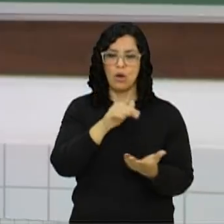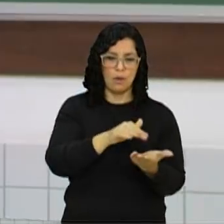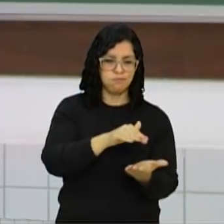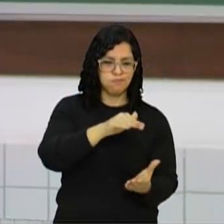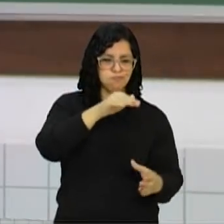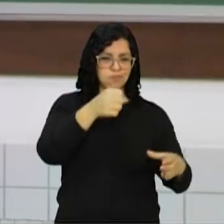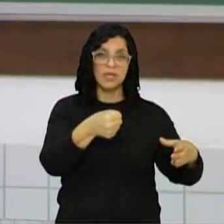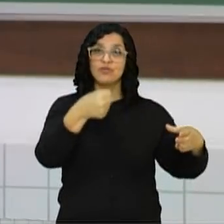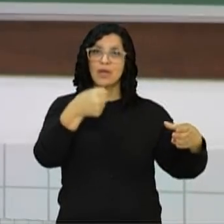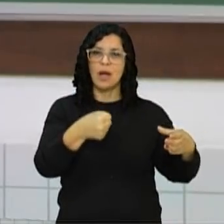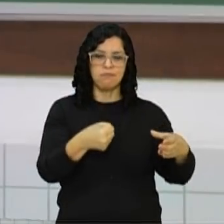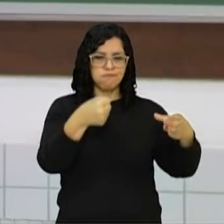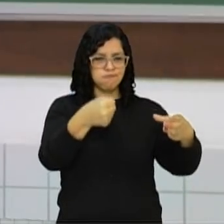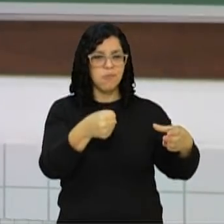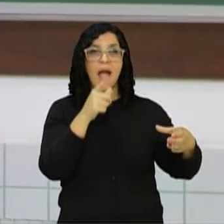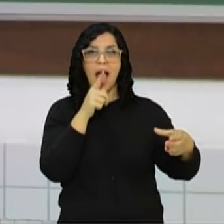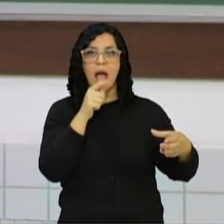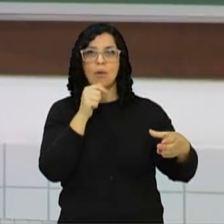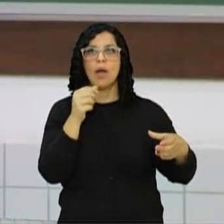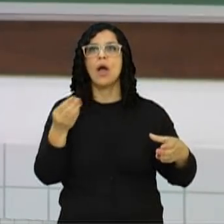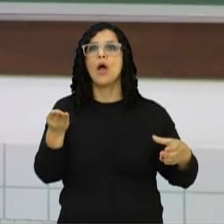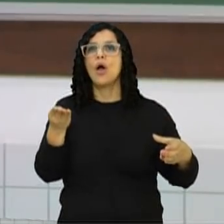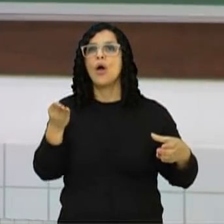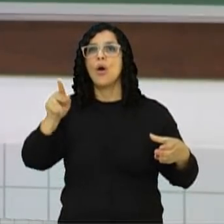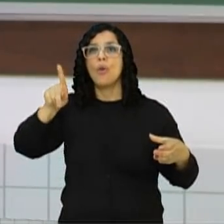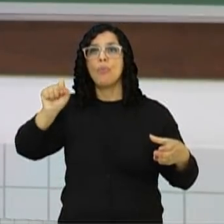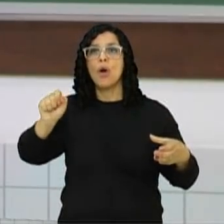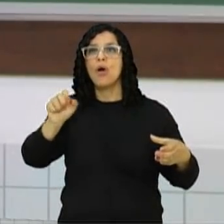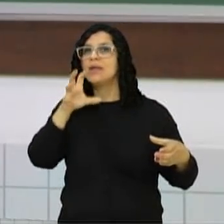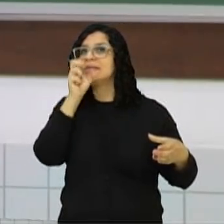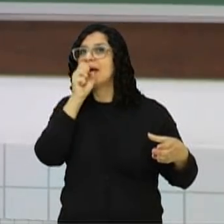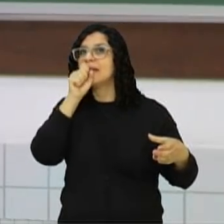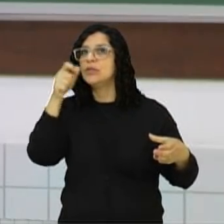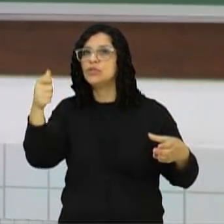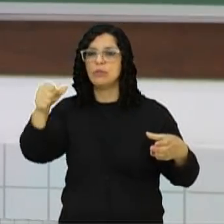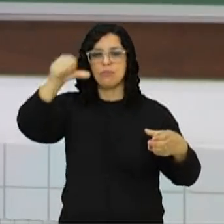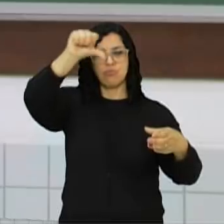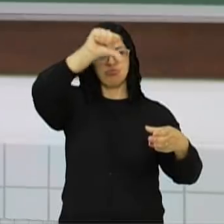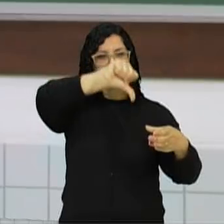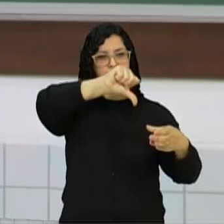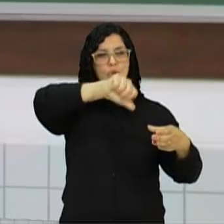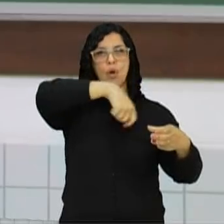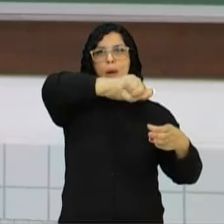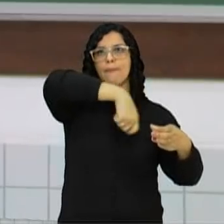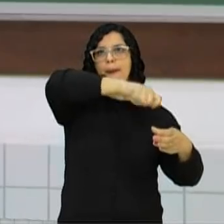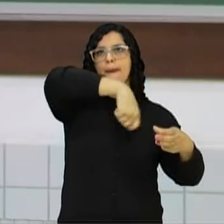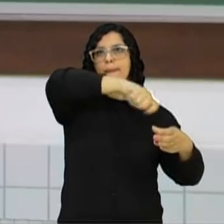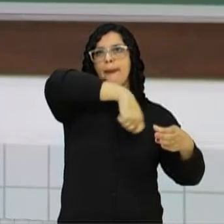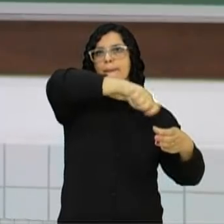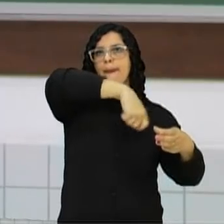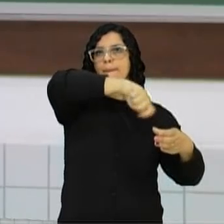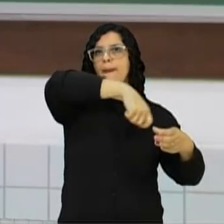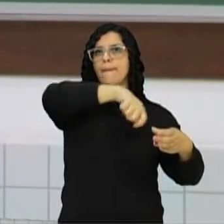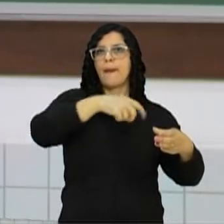com água e você coloca um pozinho de suco de laranja, de uva. Quando você coloca esse pozinho dentro da água e